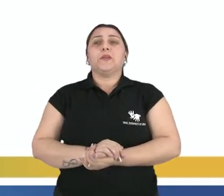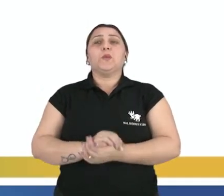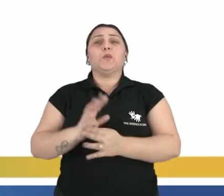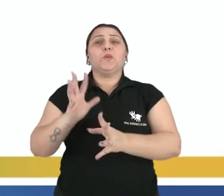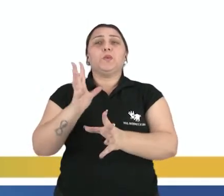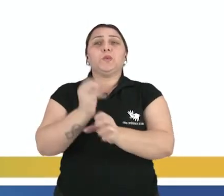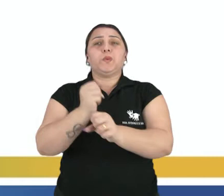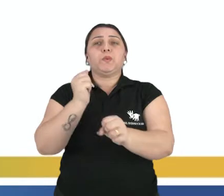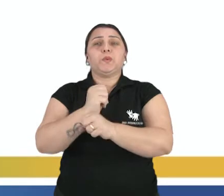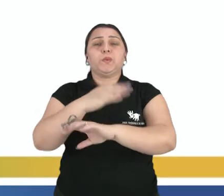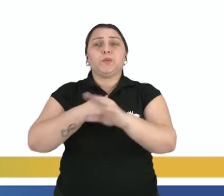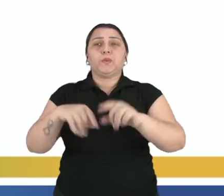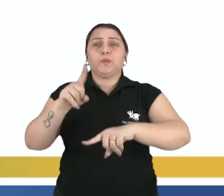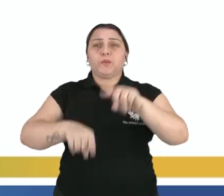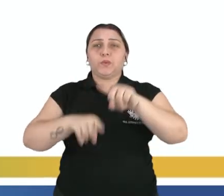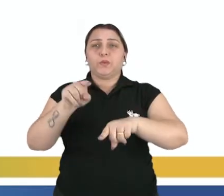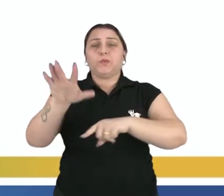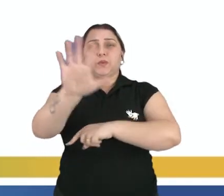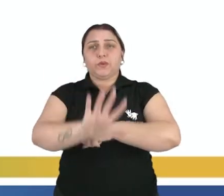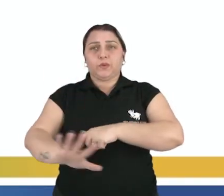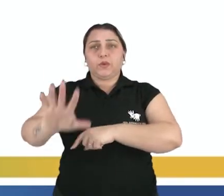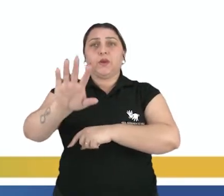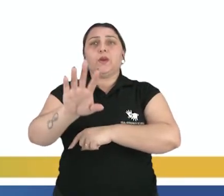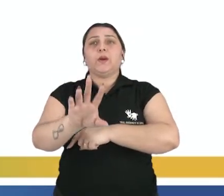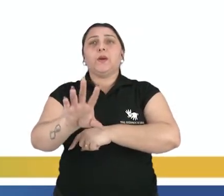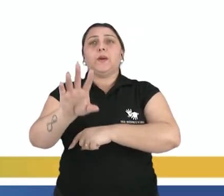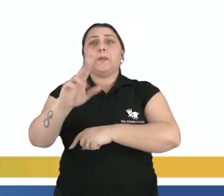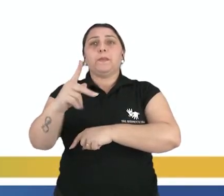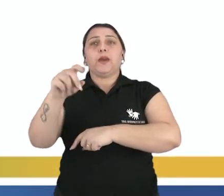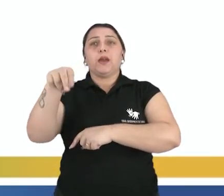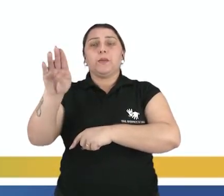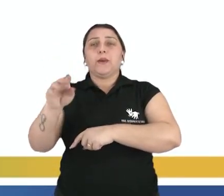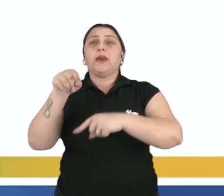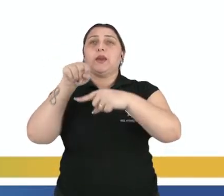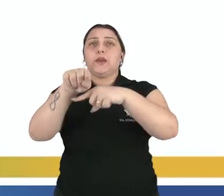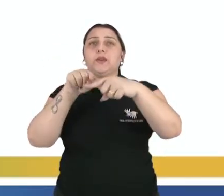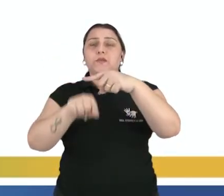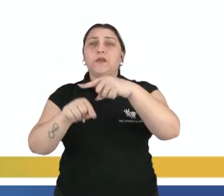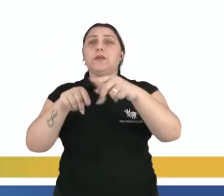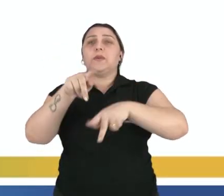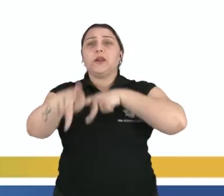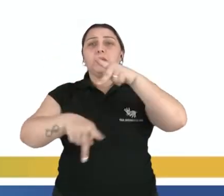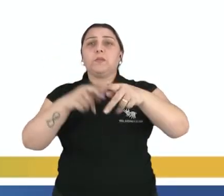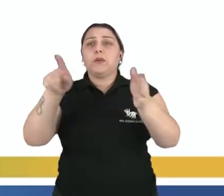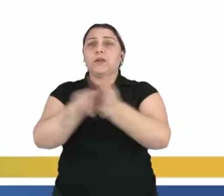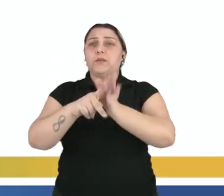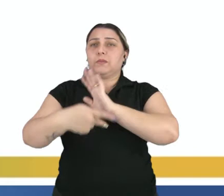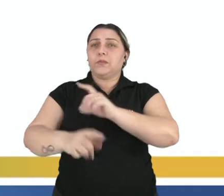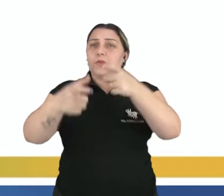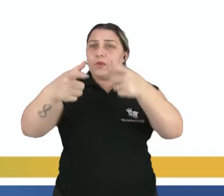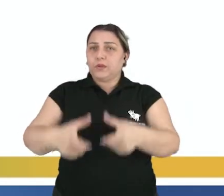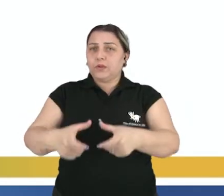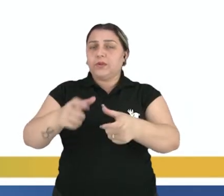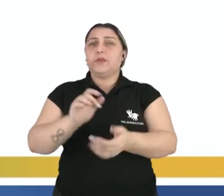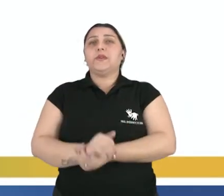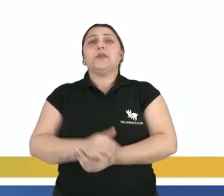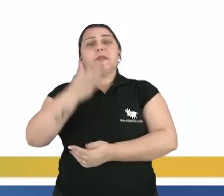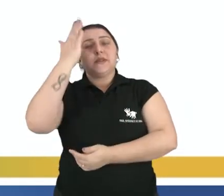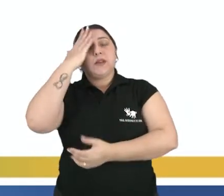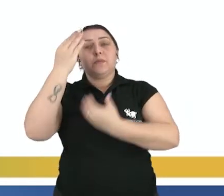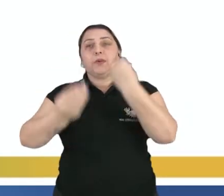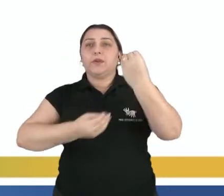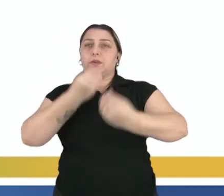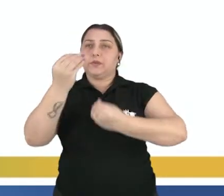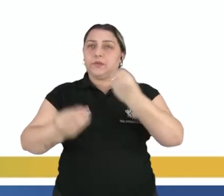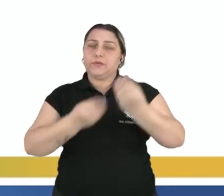todo o valor do Produto Nacional Bruto, PNB, e dividem pela população local. Aí eles sabem como está a